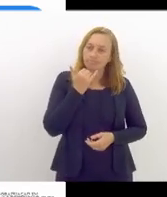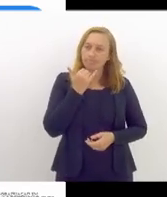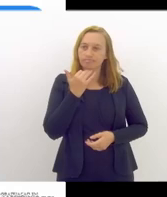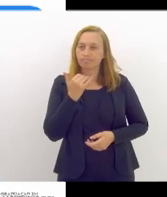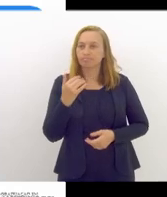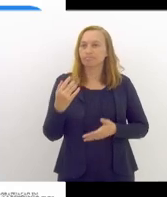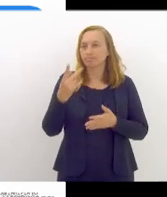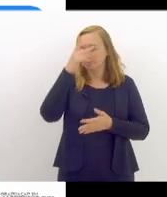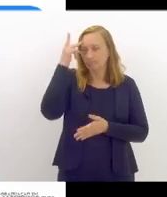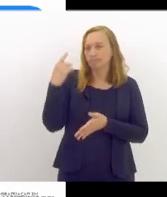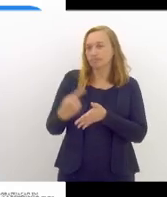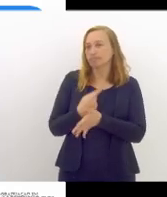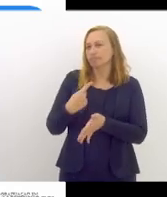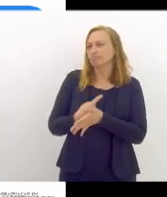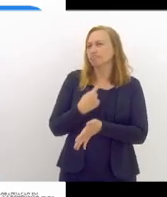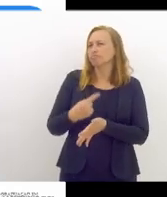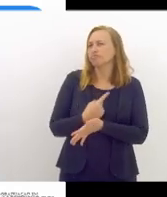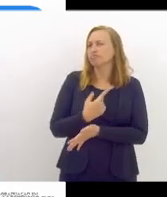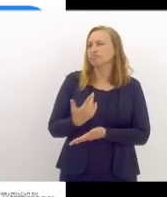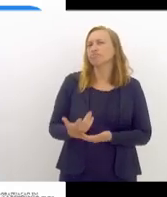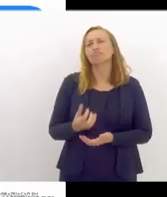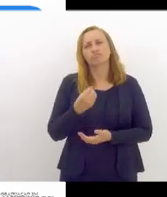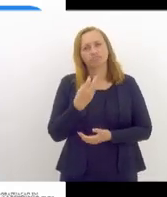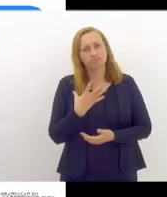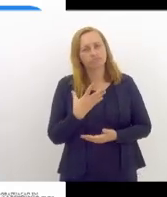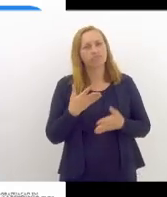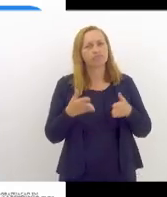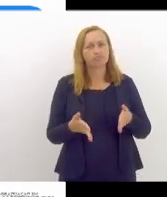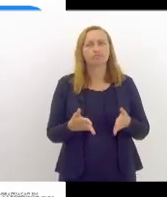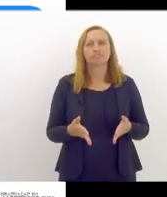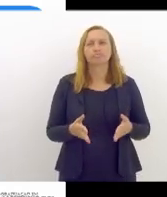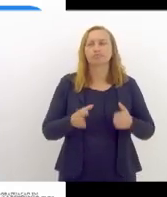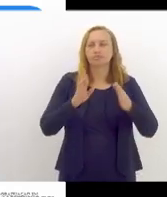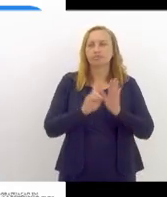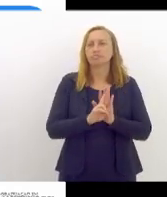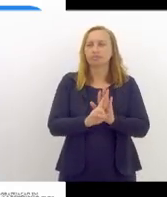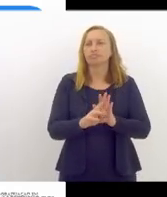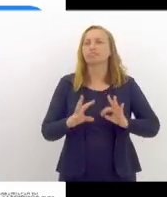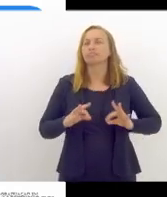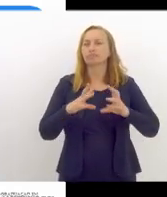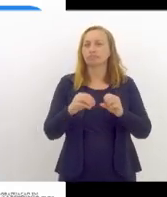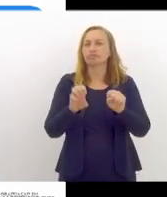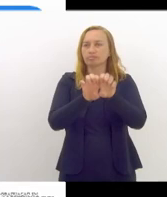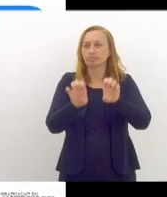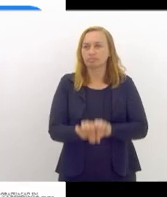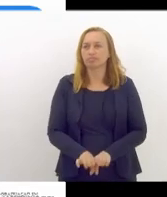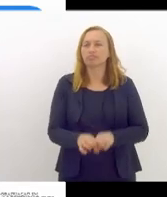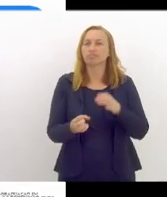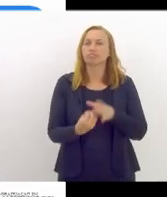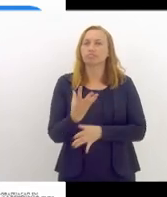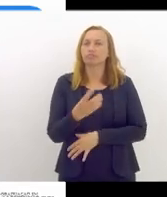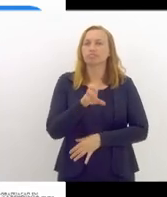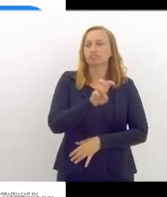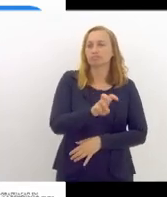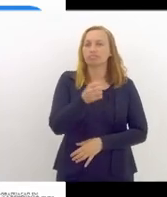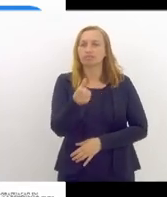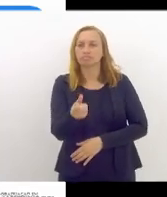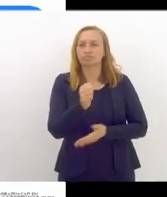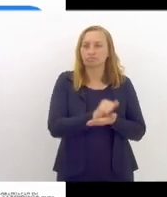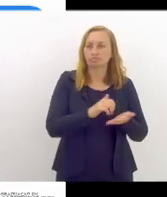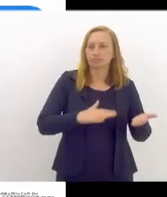as pessoas me perguntaram Então vai ser bom um frisar Então tá representada toda a estrutura produtiva em 56